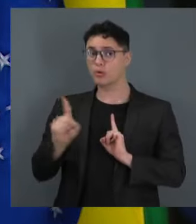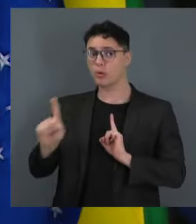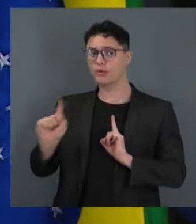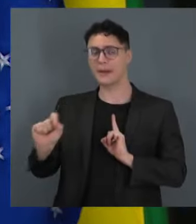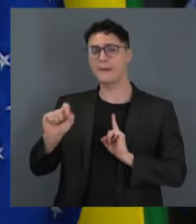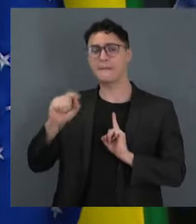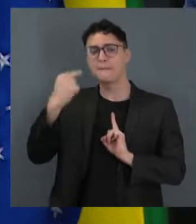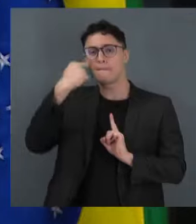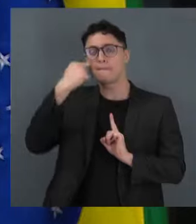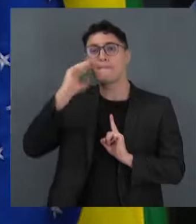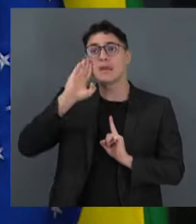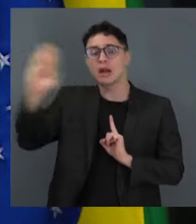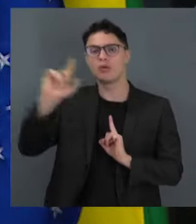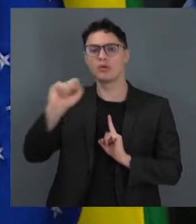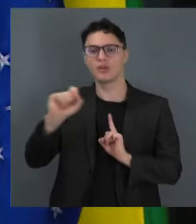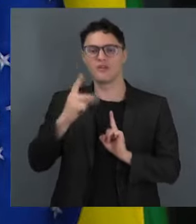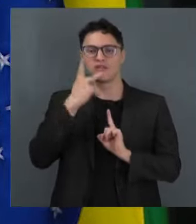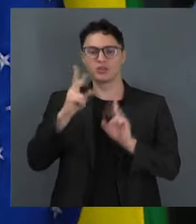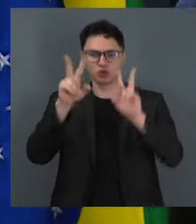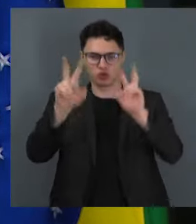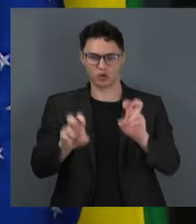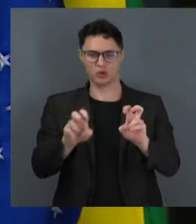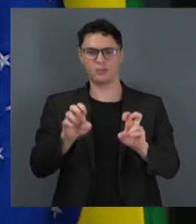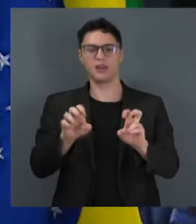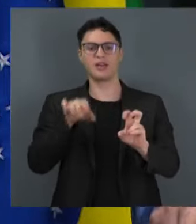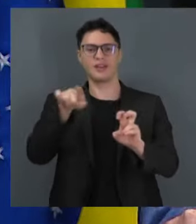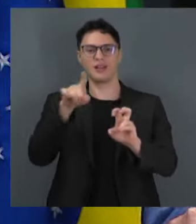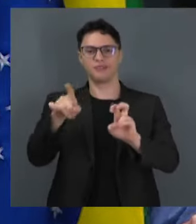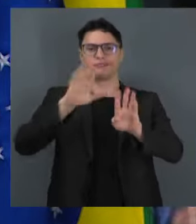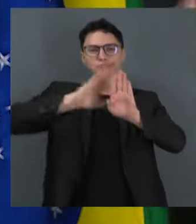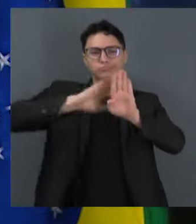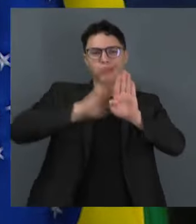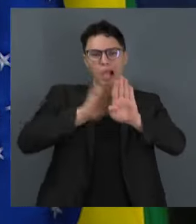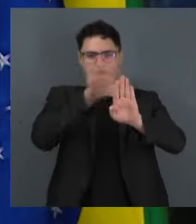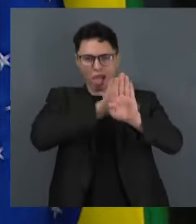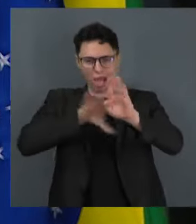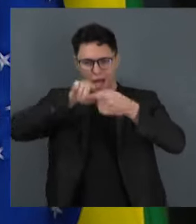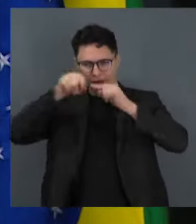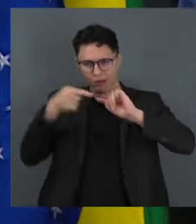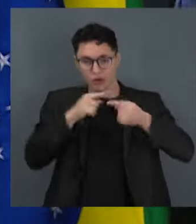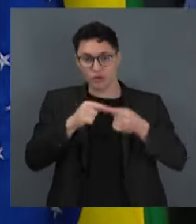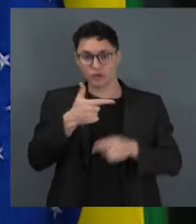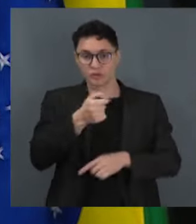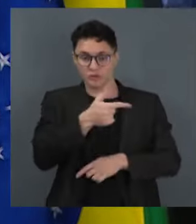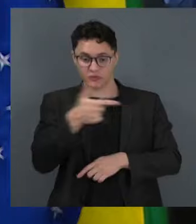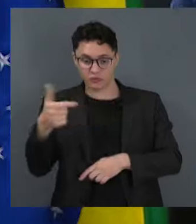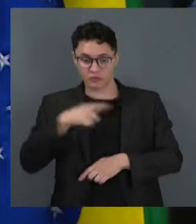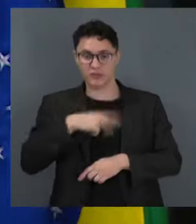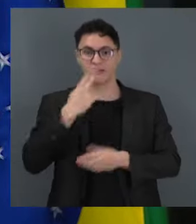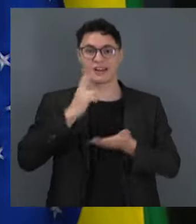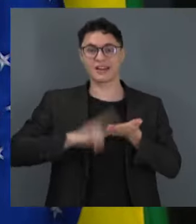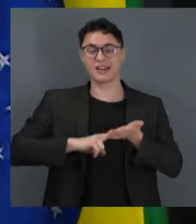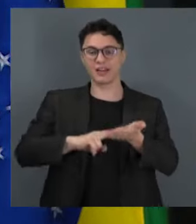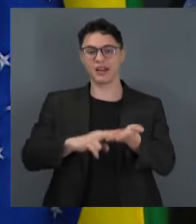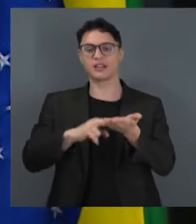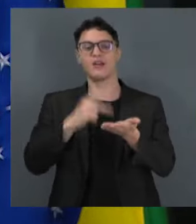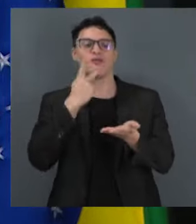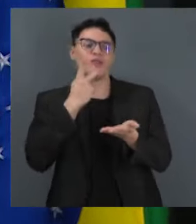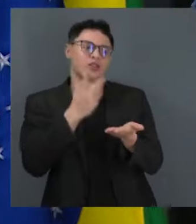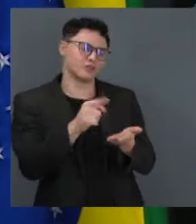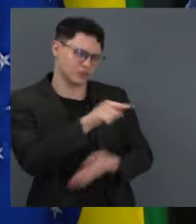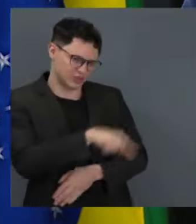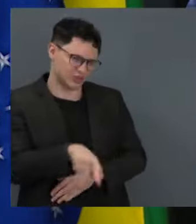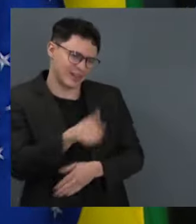razões do estelionato eleitoral cometido em 2022 na na carta aos cristãos onde